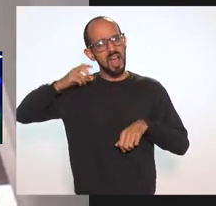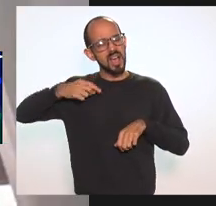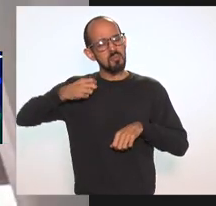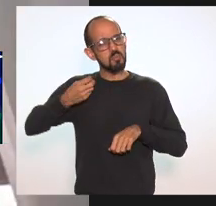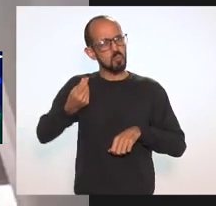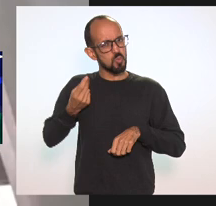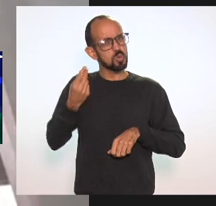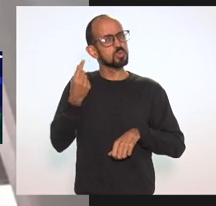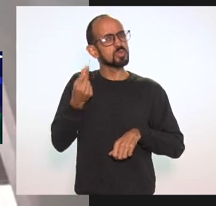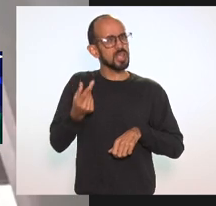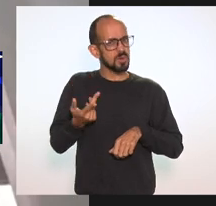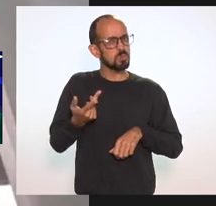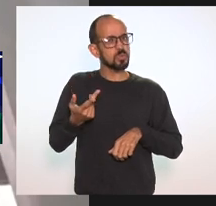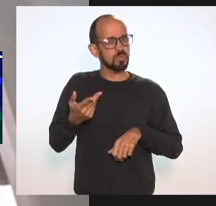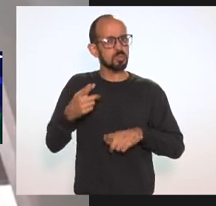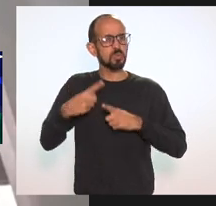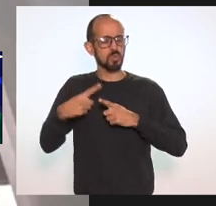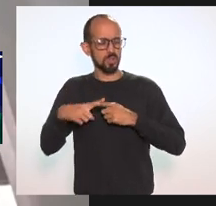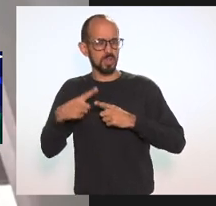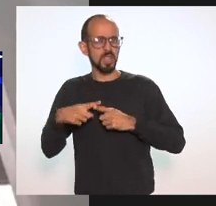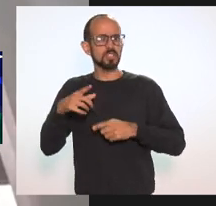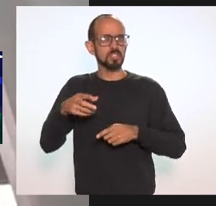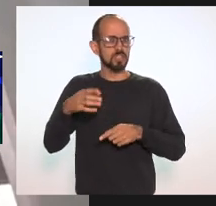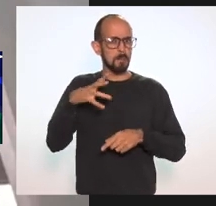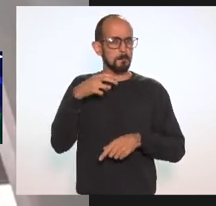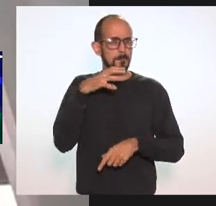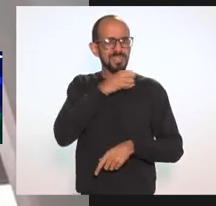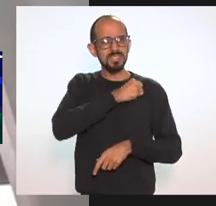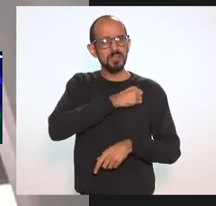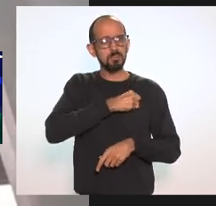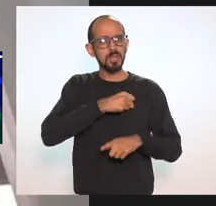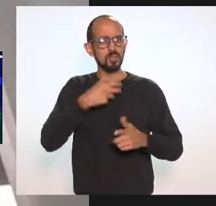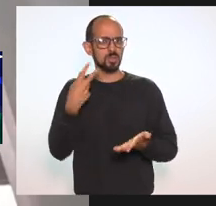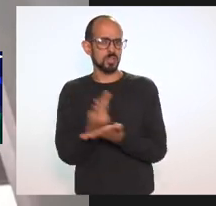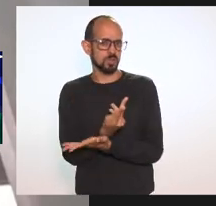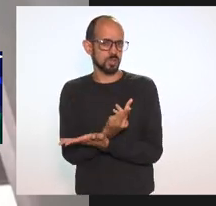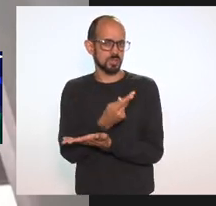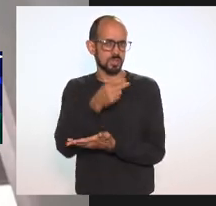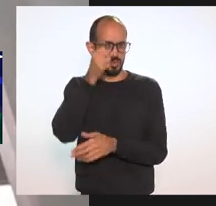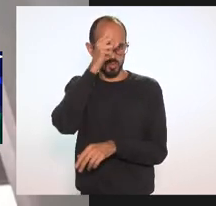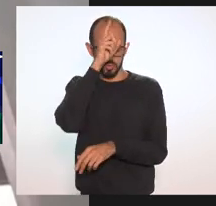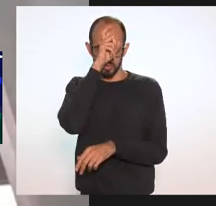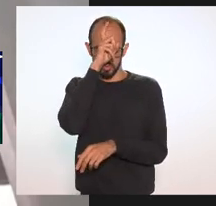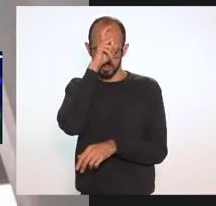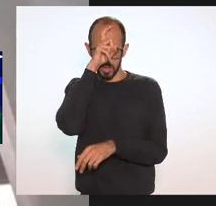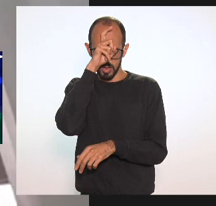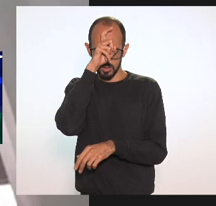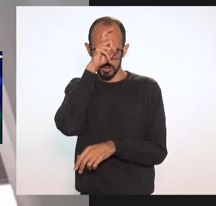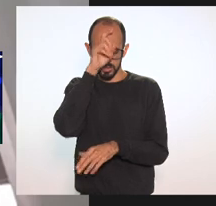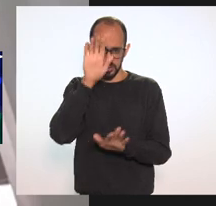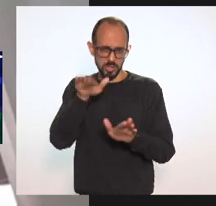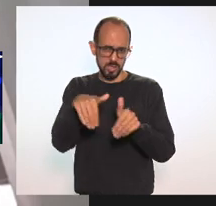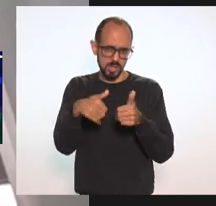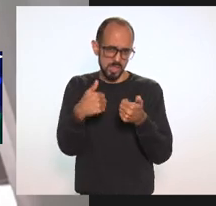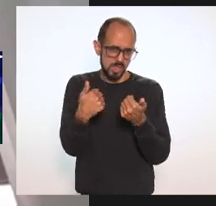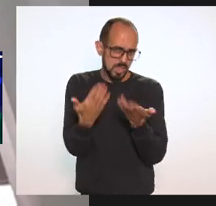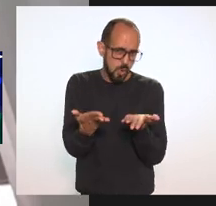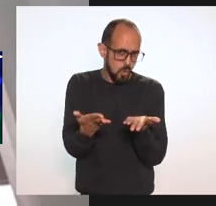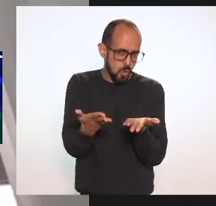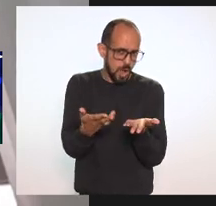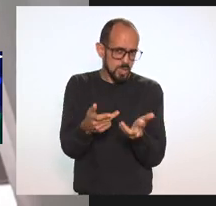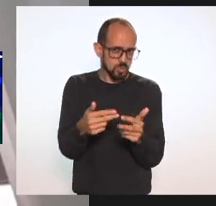temos visto associará a situação dos hospitais então tempo respeito é